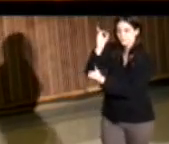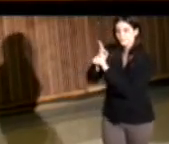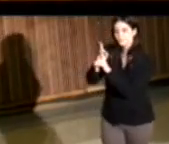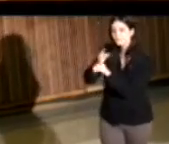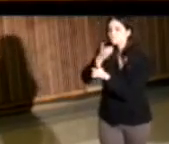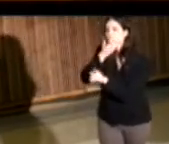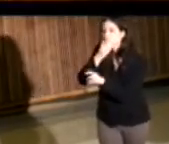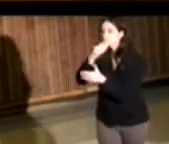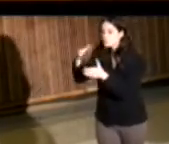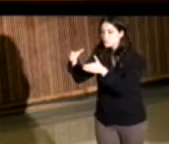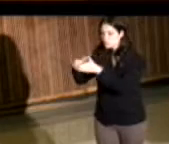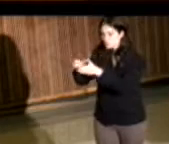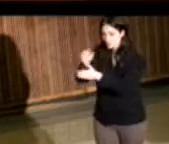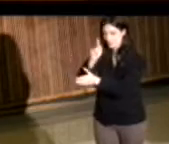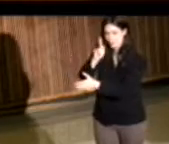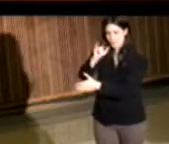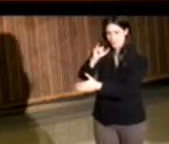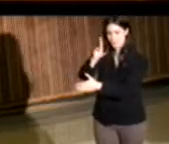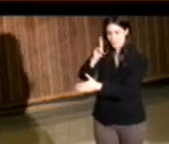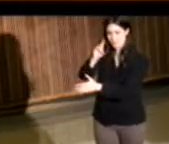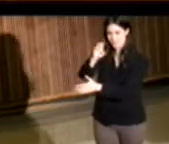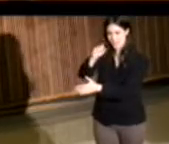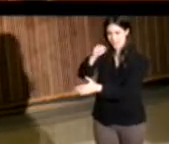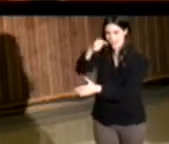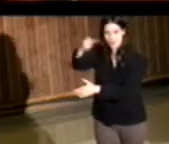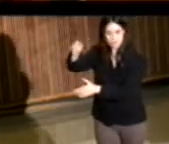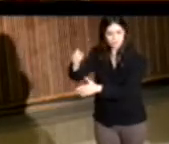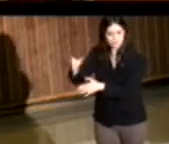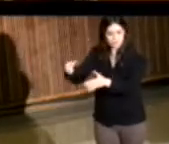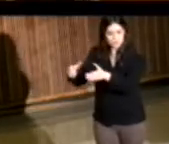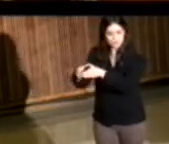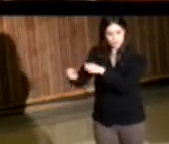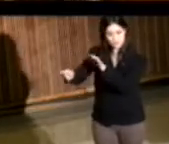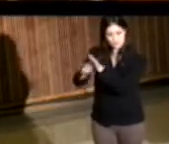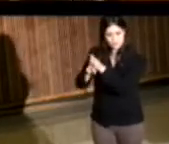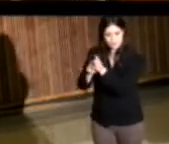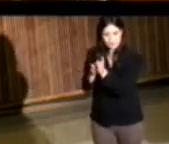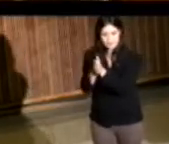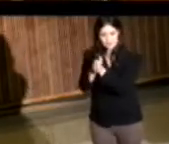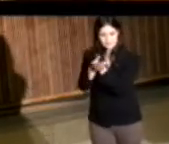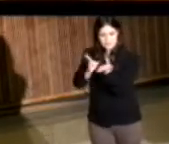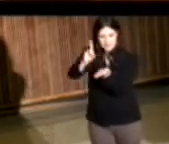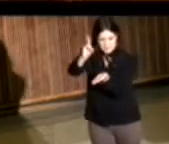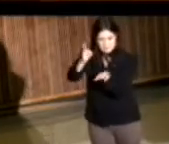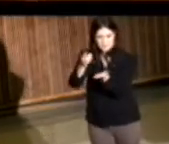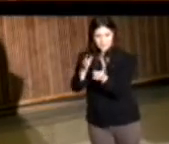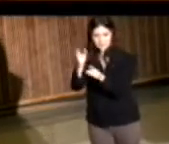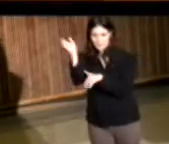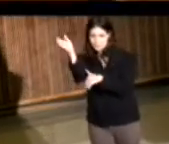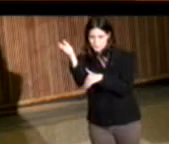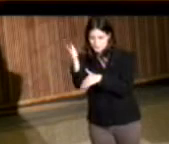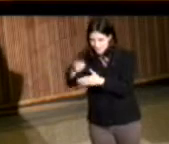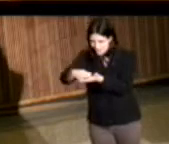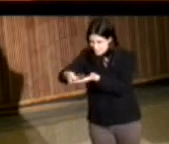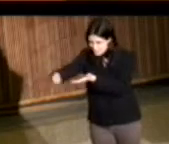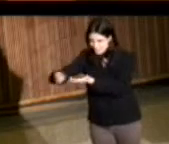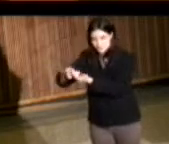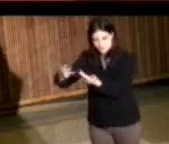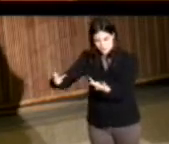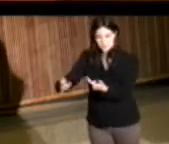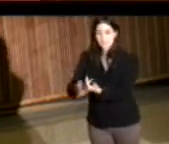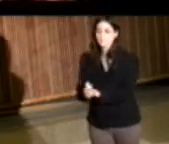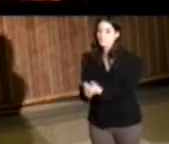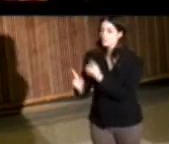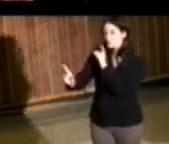passada, retrasada. Tem vários Gideões aqui, eu não sei exatamente a data, mas vocês sabem. E estava no táxi indo para o aeroporto para vir